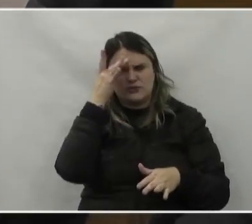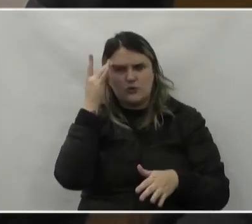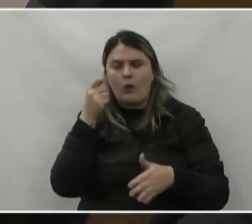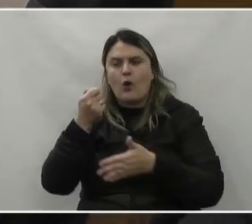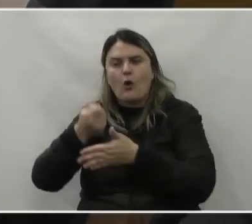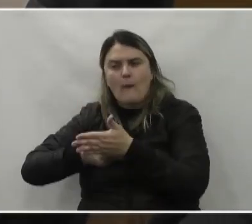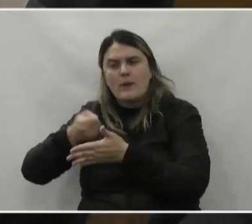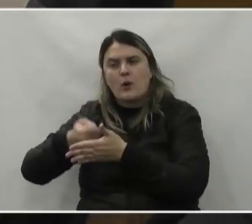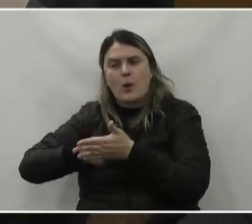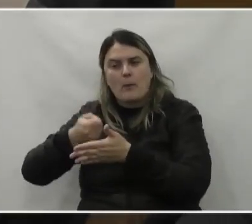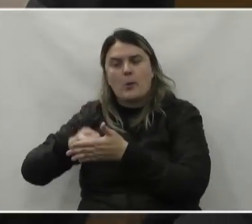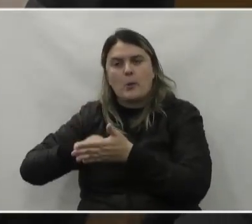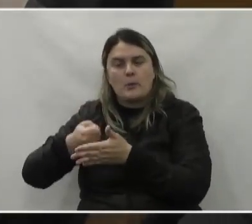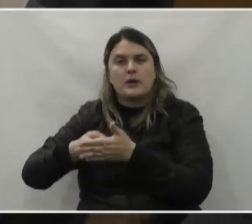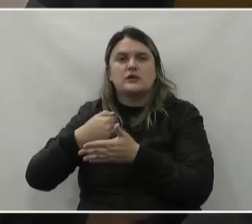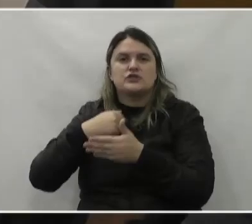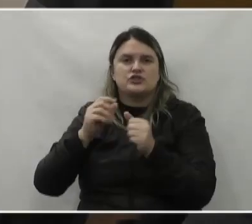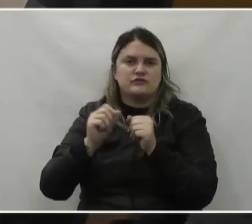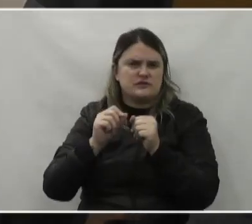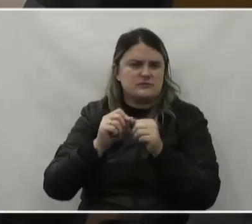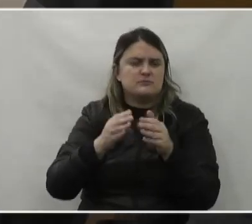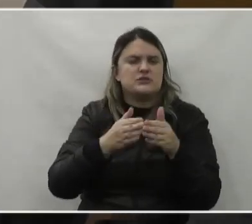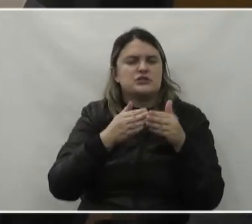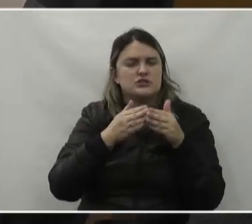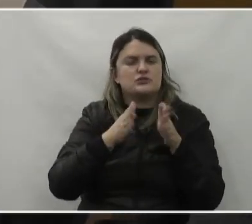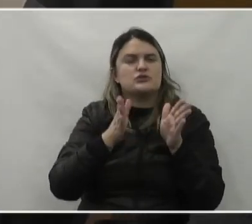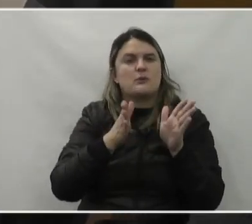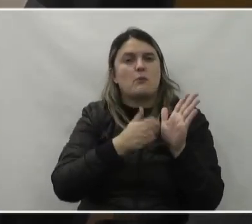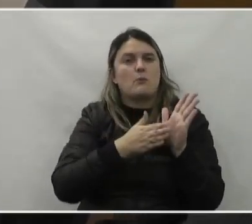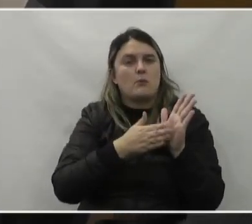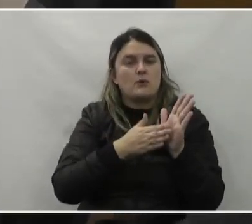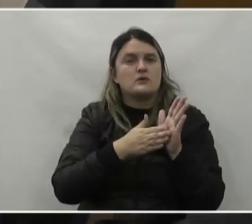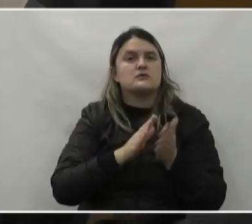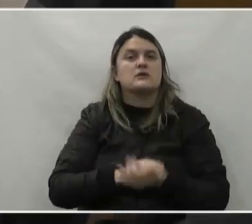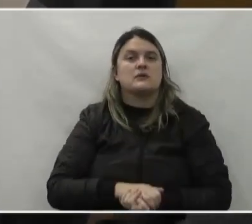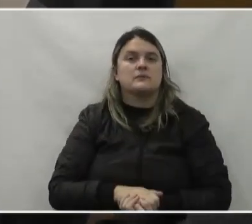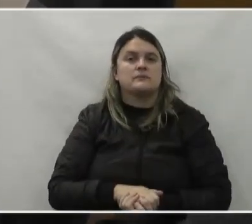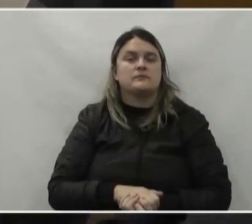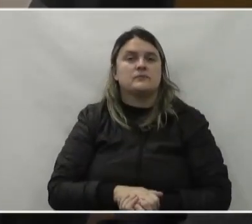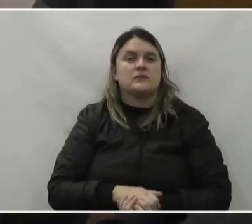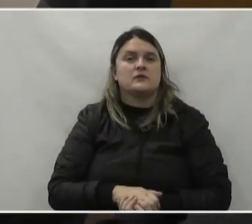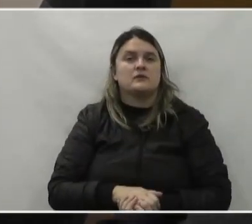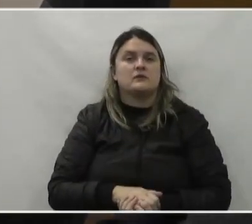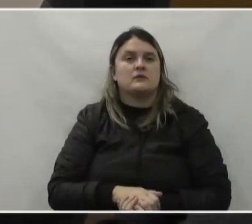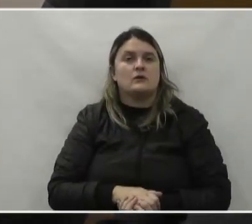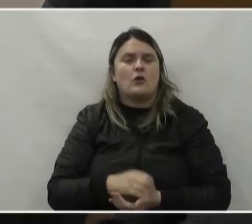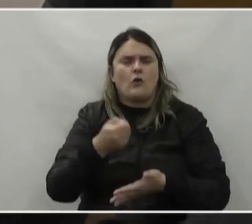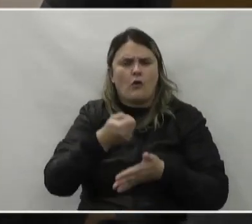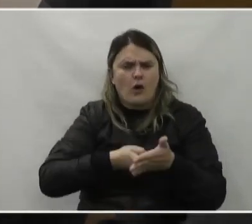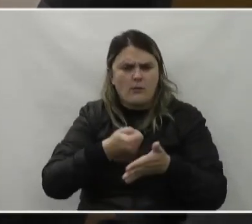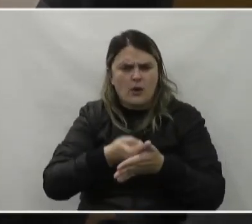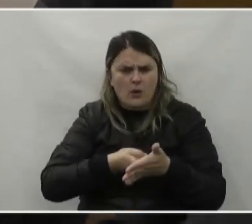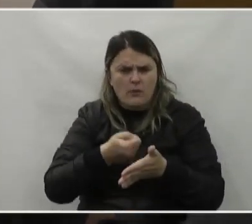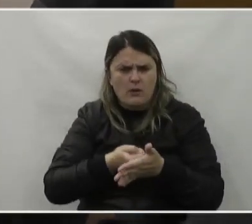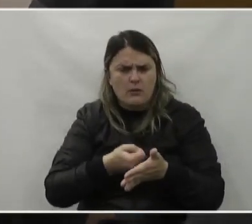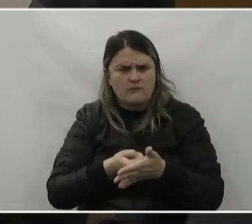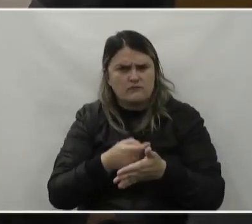fizemos indicações e requerimentos aqui nesse sentido, você sendo cobrada como se fosse o